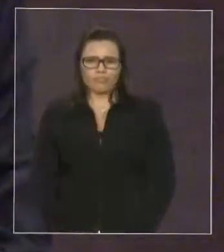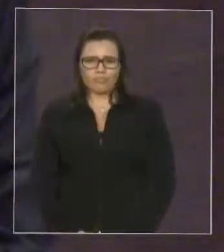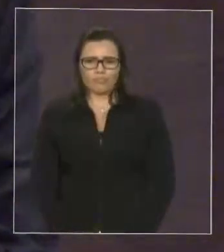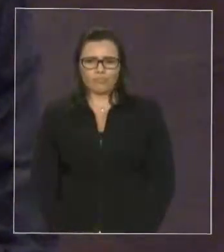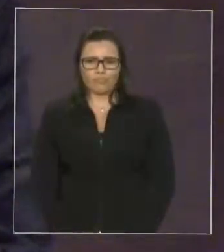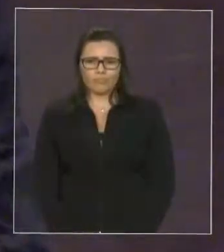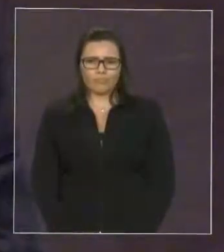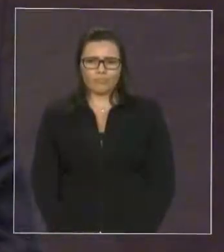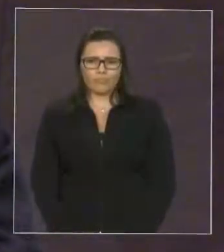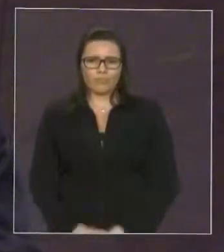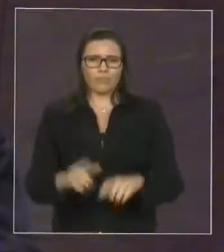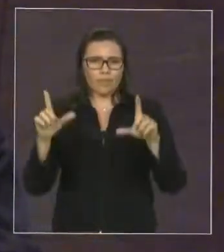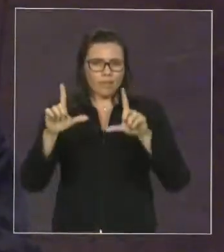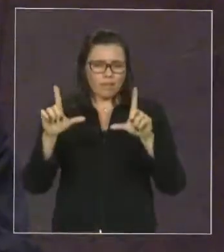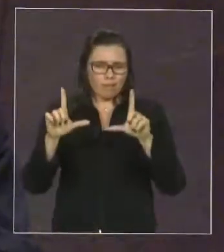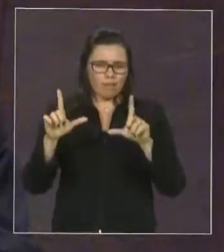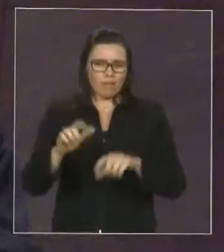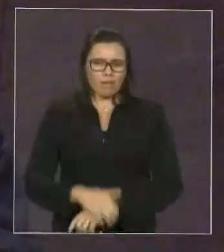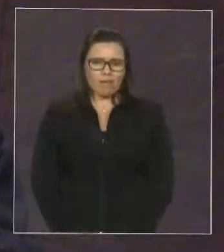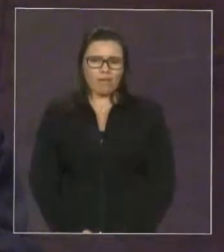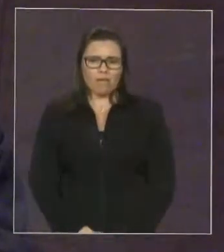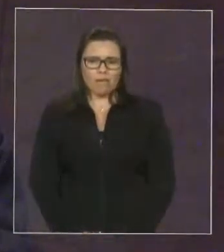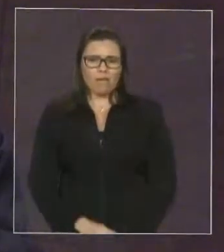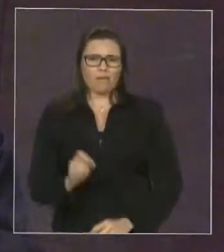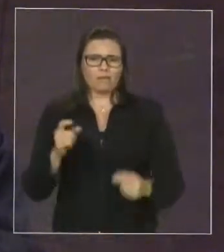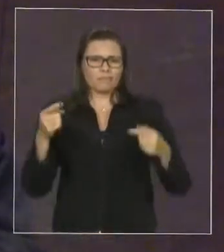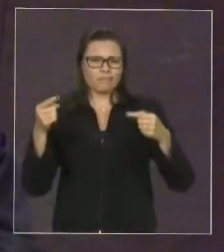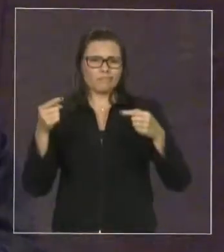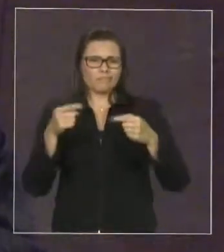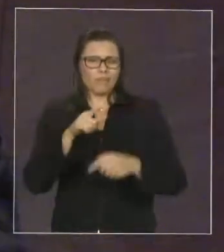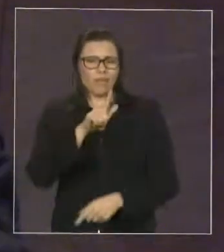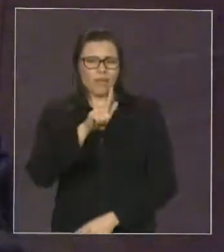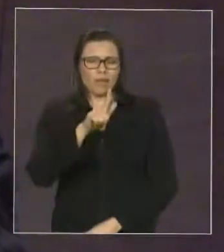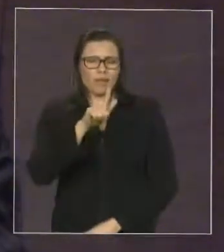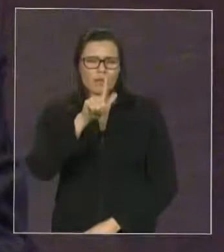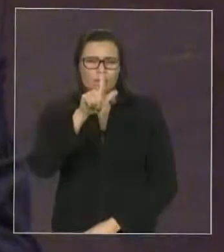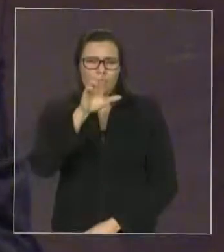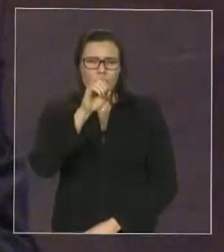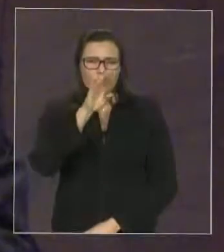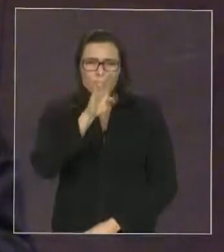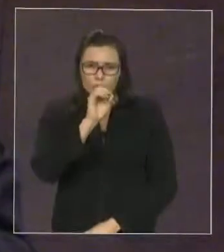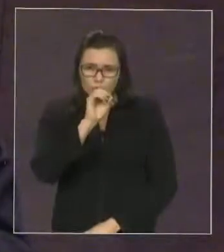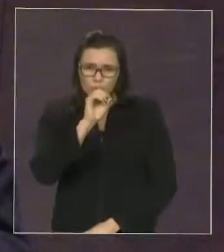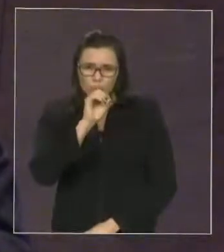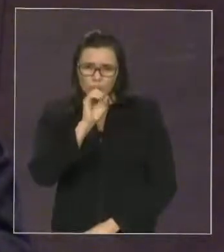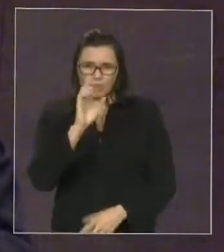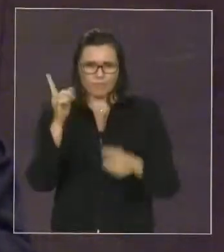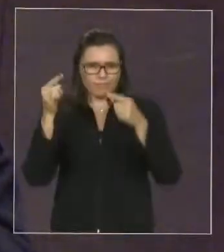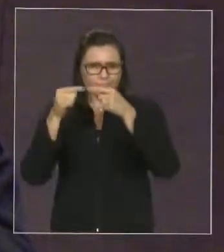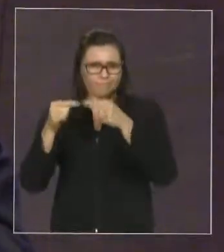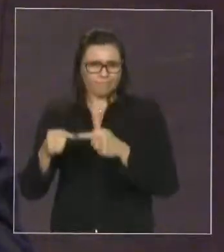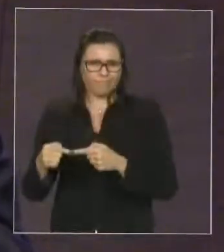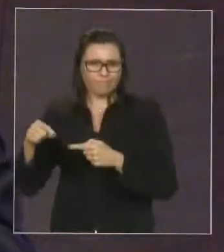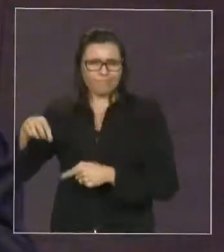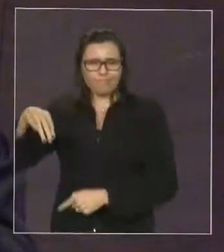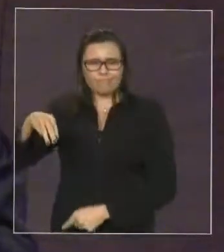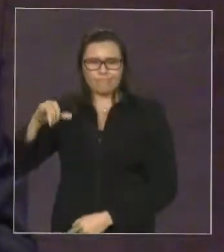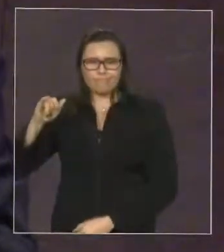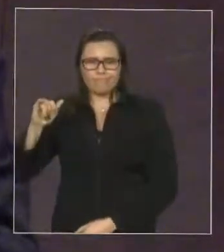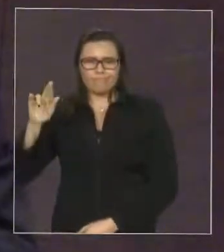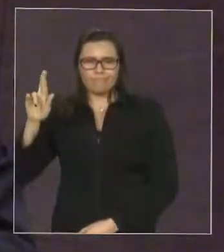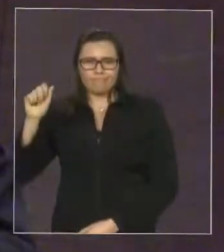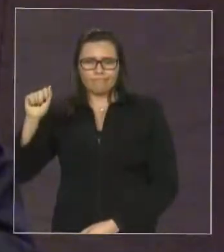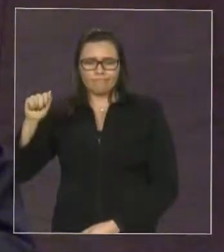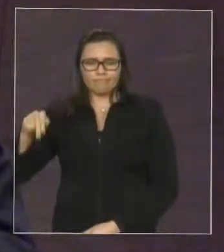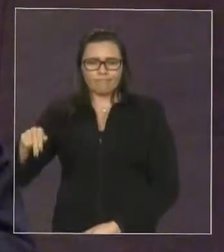saiu, claro, da sua filial aqui no Maranhão. Isso é óbvio. Então, como não tem o que